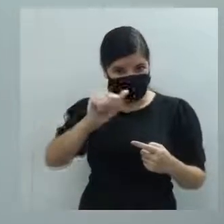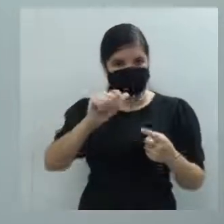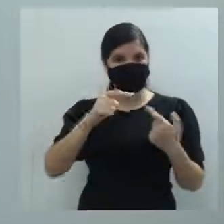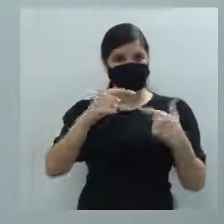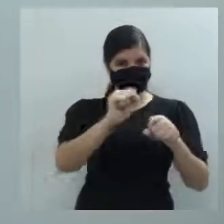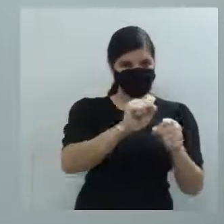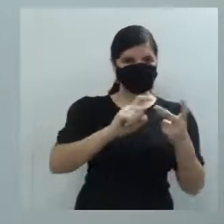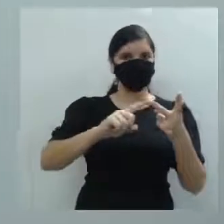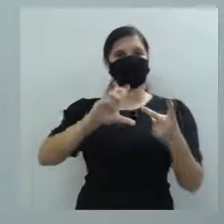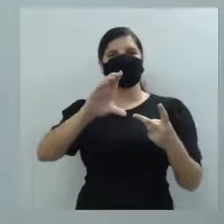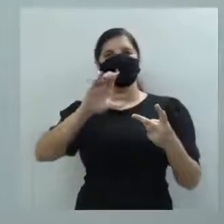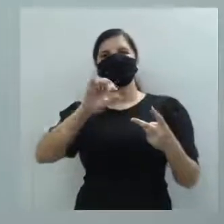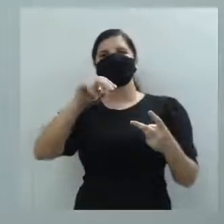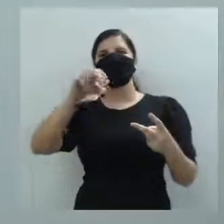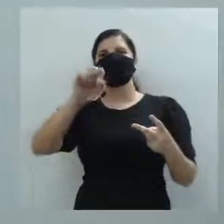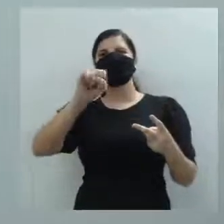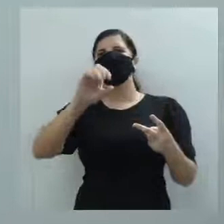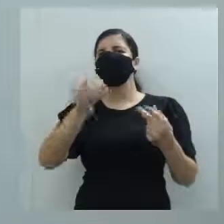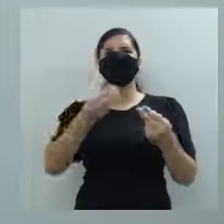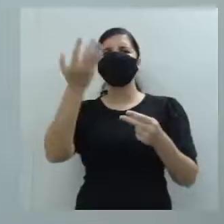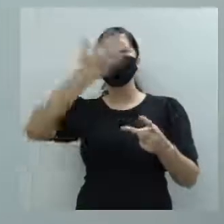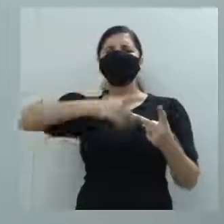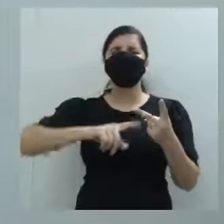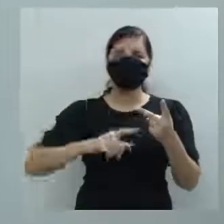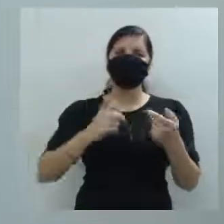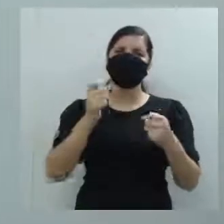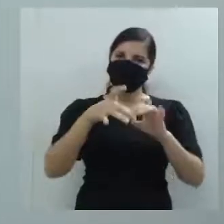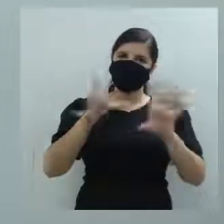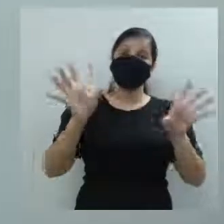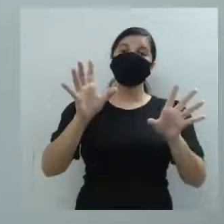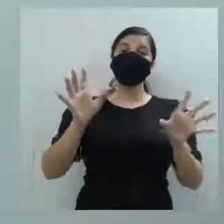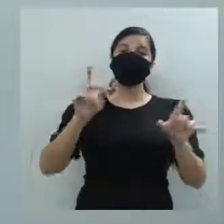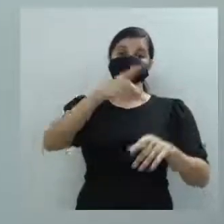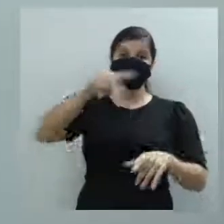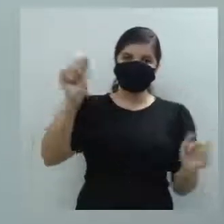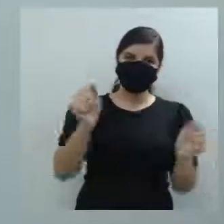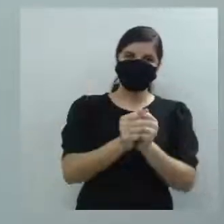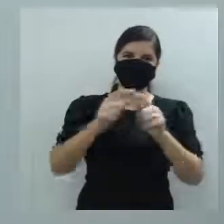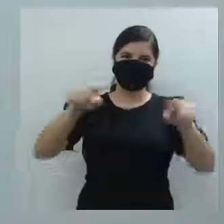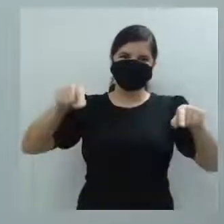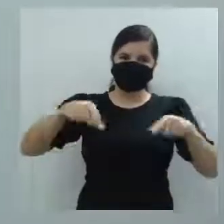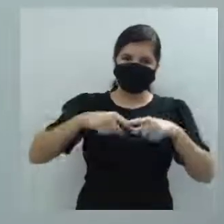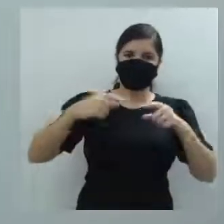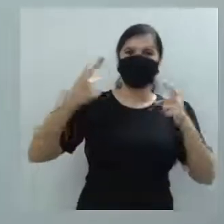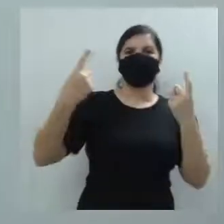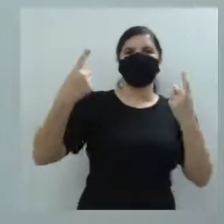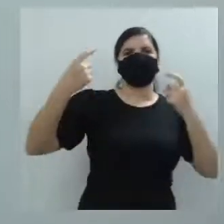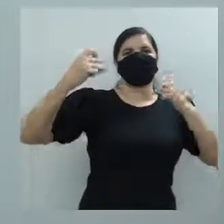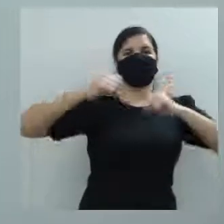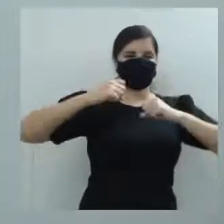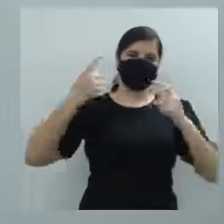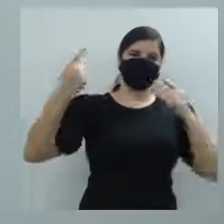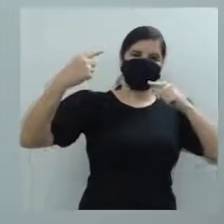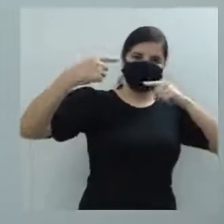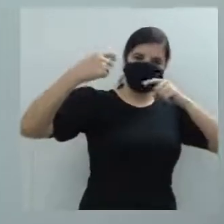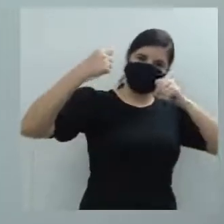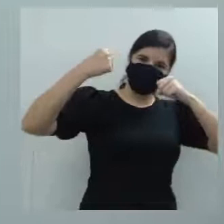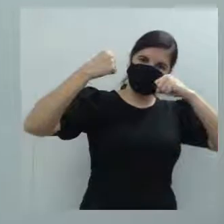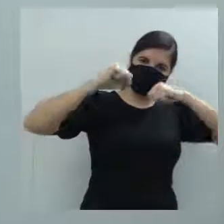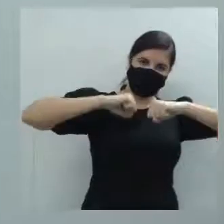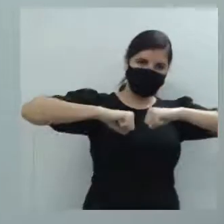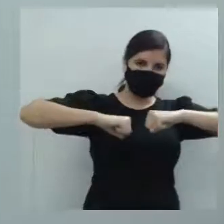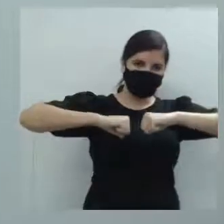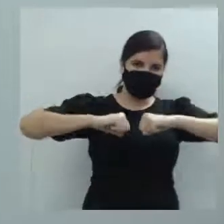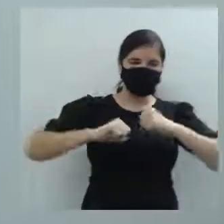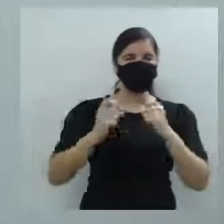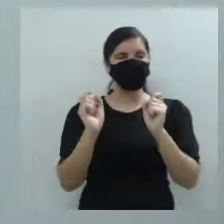tal, em sala de aula, fazer com o seu professor um debate? Ou então um júri simulado? E você pode observar bem também